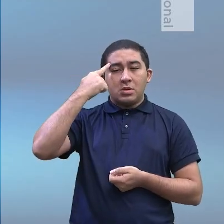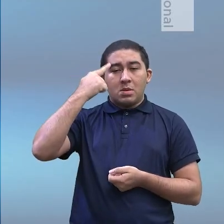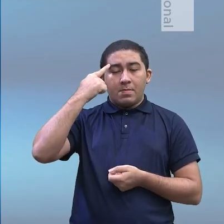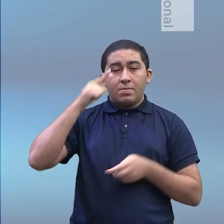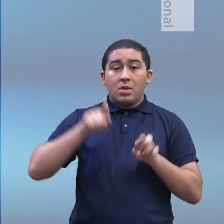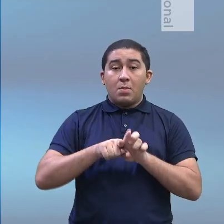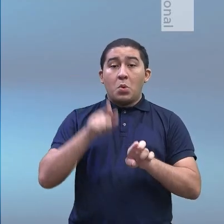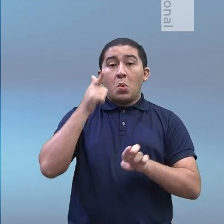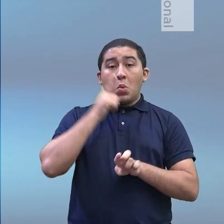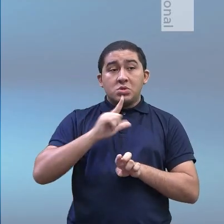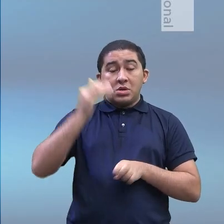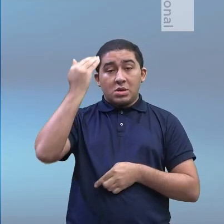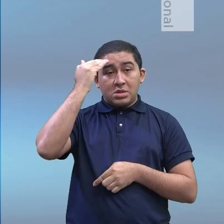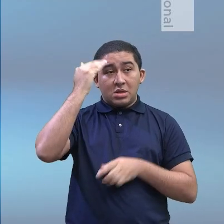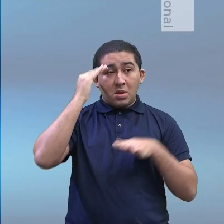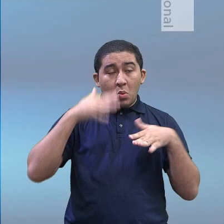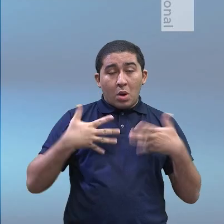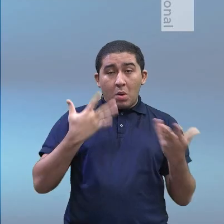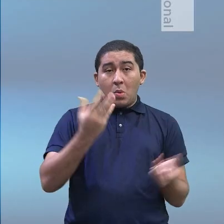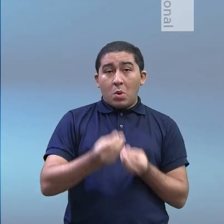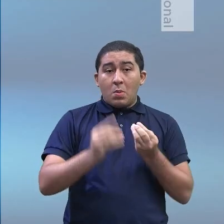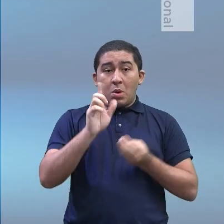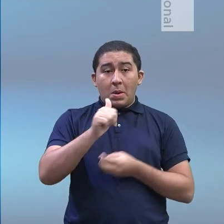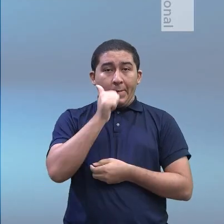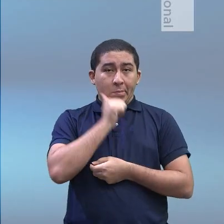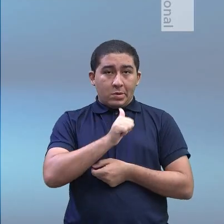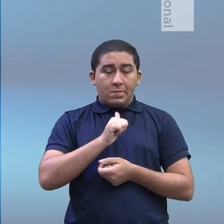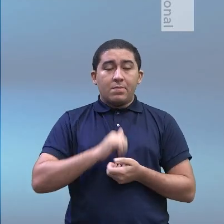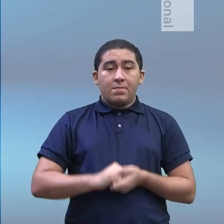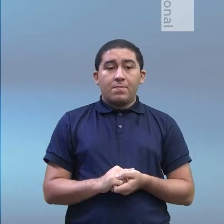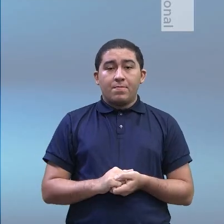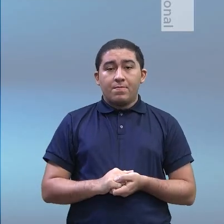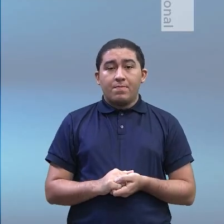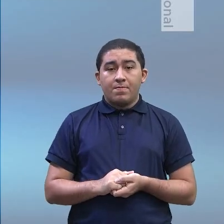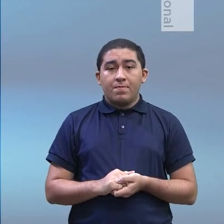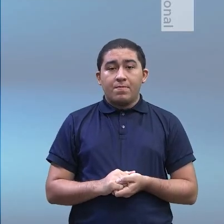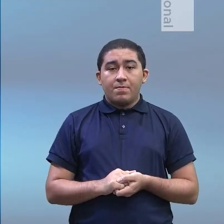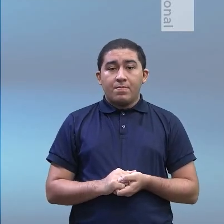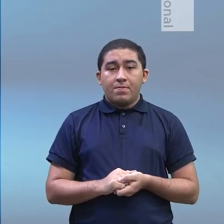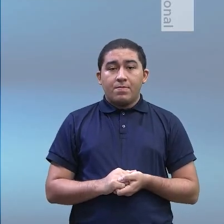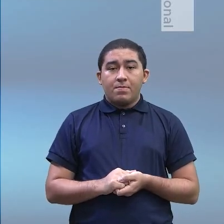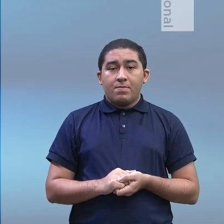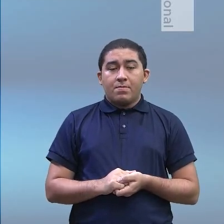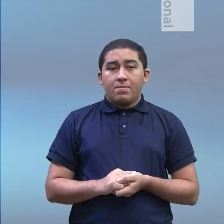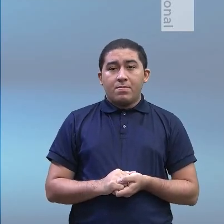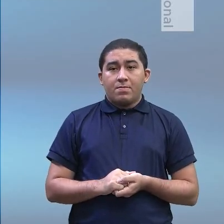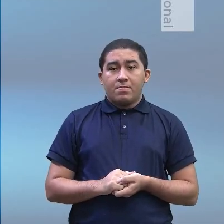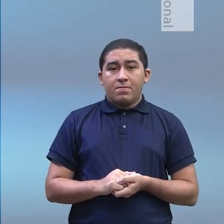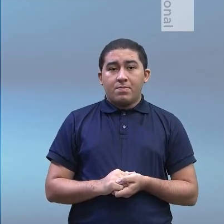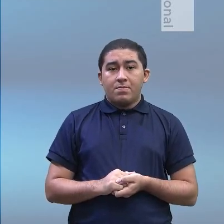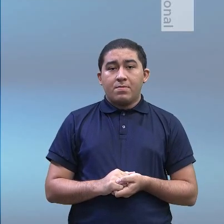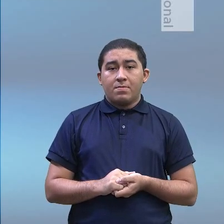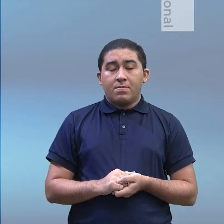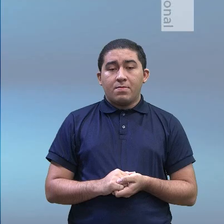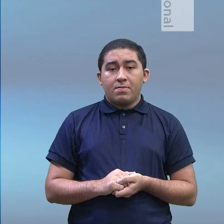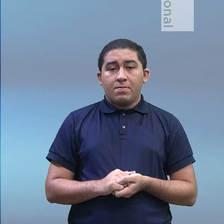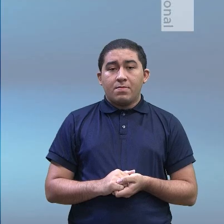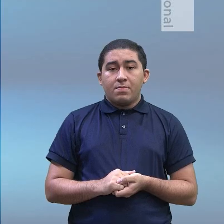conseguir enxergar de que modo ela estava. Então, ela estava toda pintada, ou seja, ela era uma